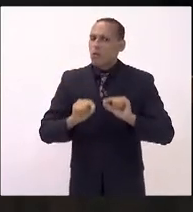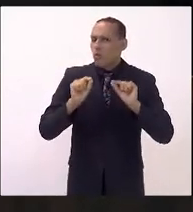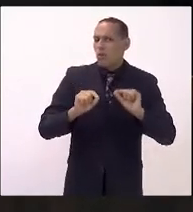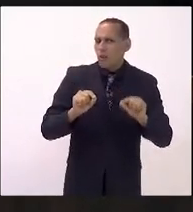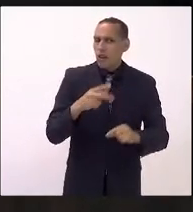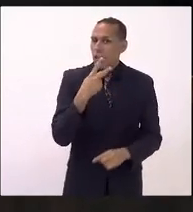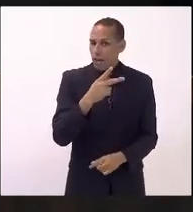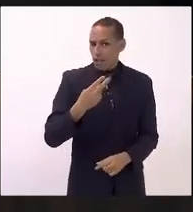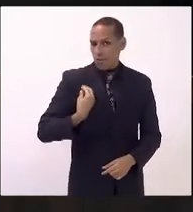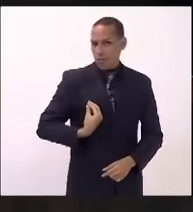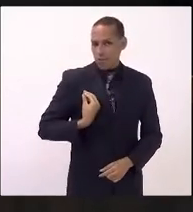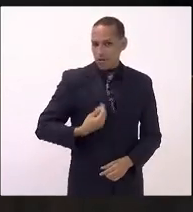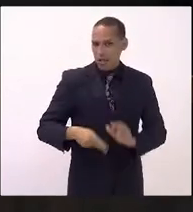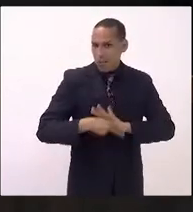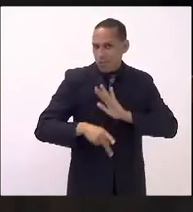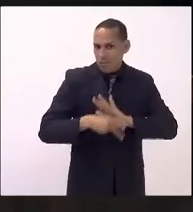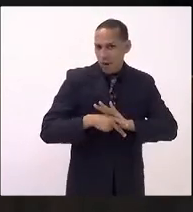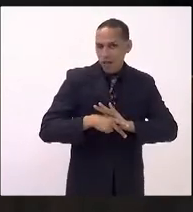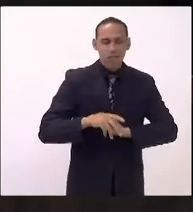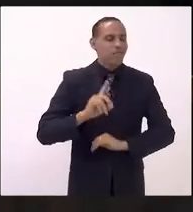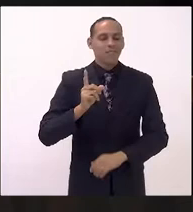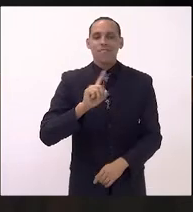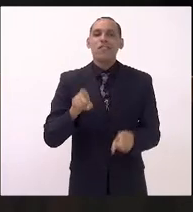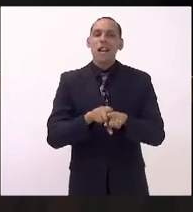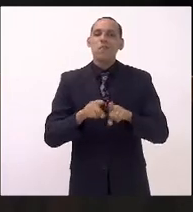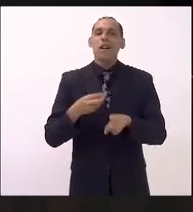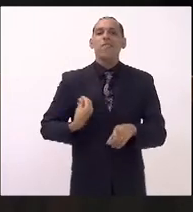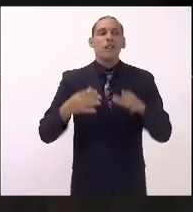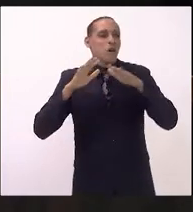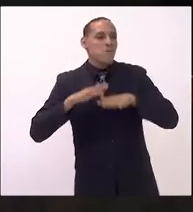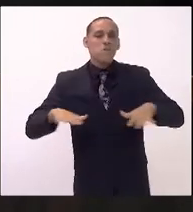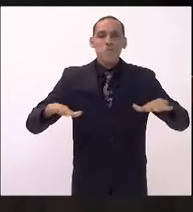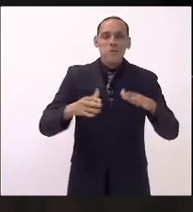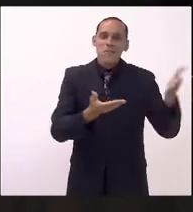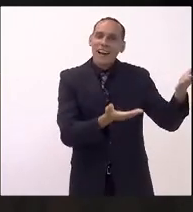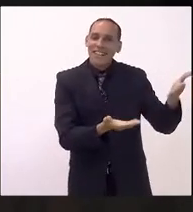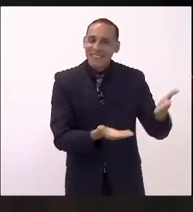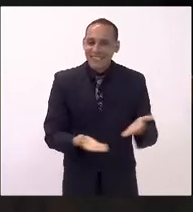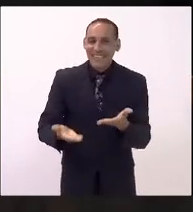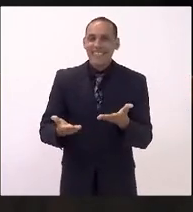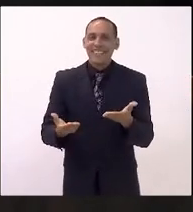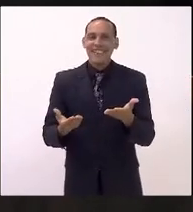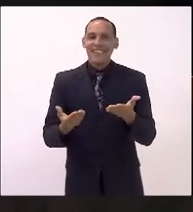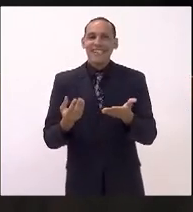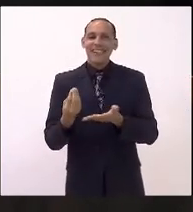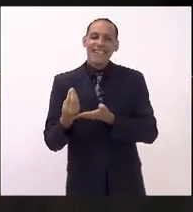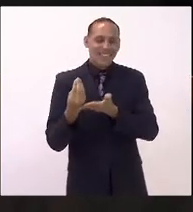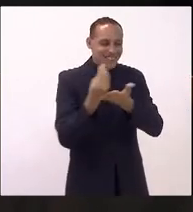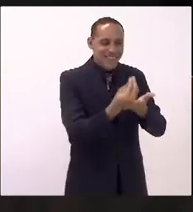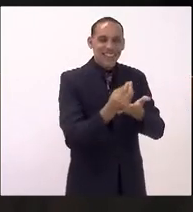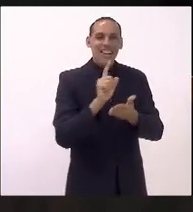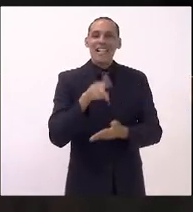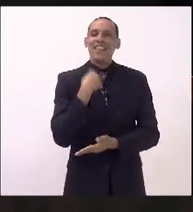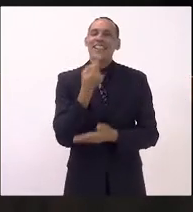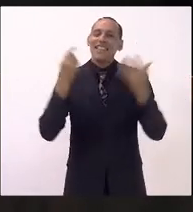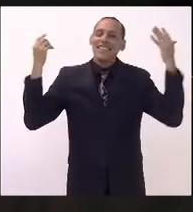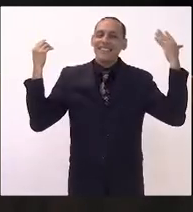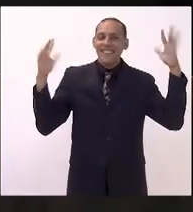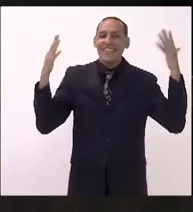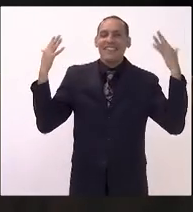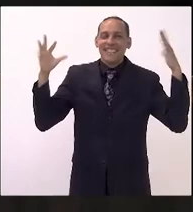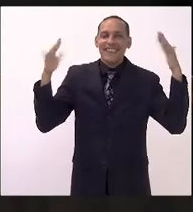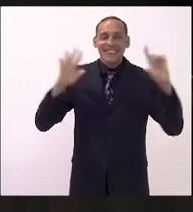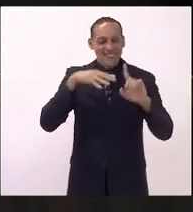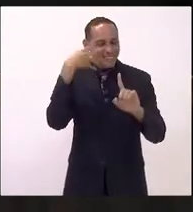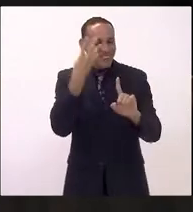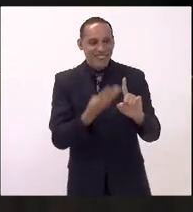sua luta, mas a vida de todos nós. Seja bem-vindo e receba os nossos aplausos por essa